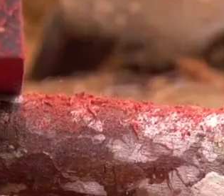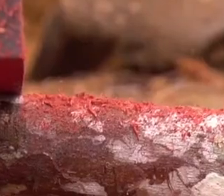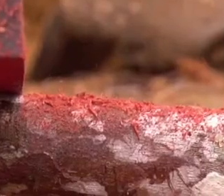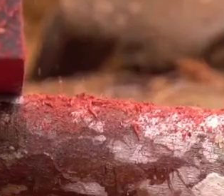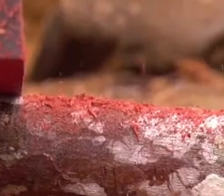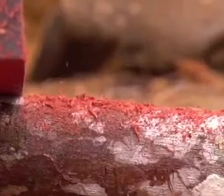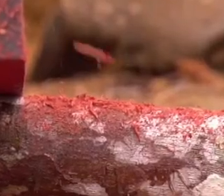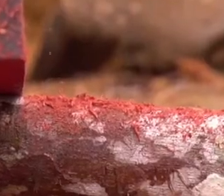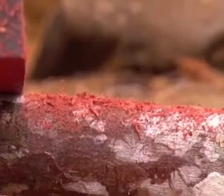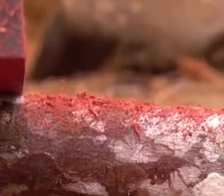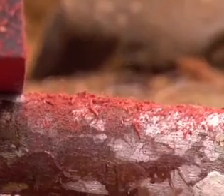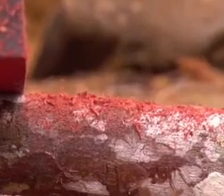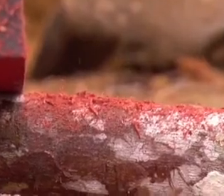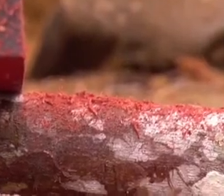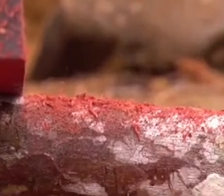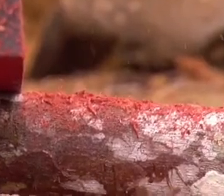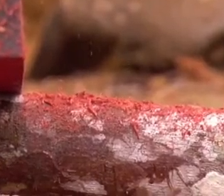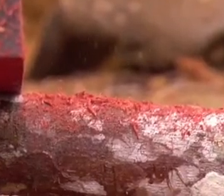jacatirão.